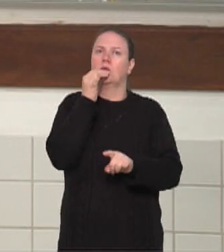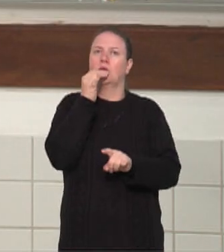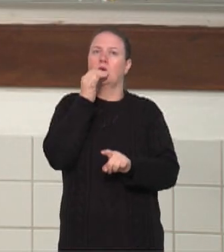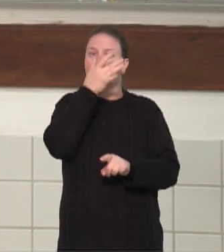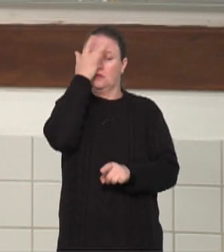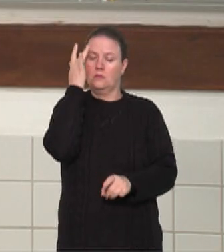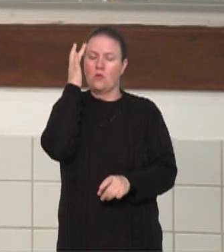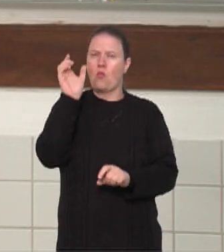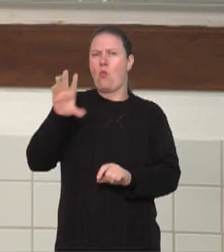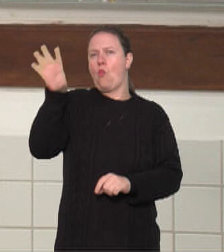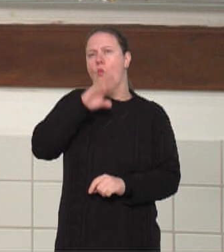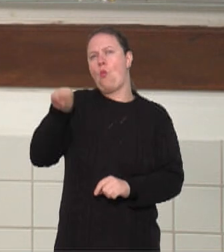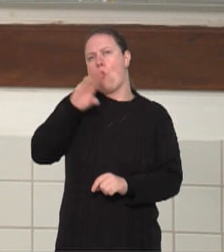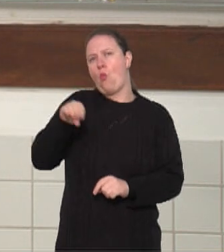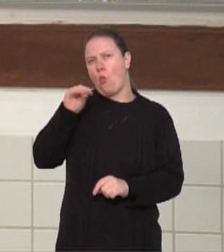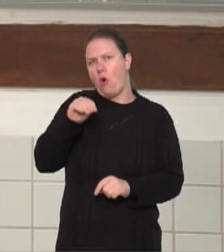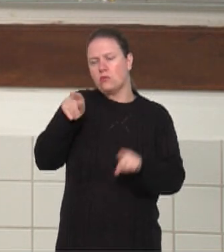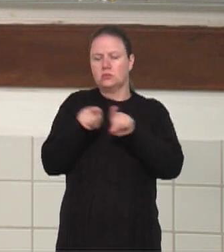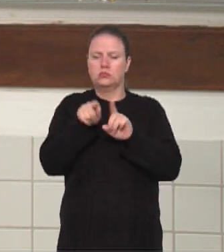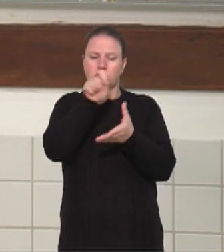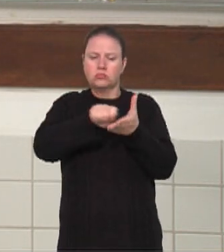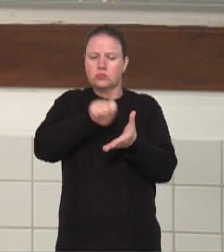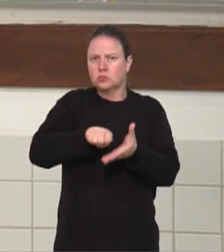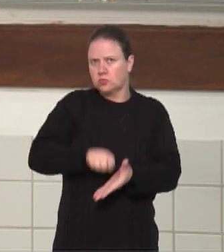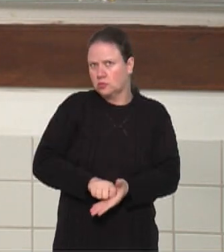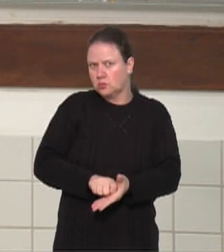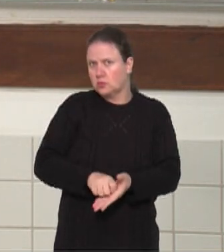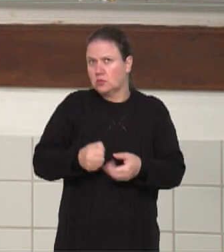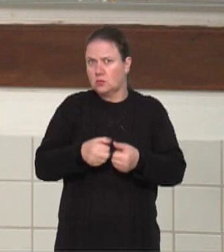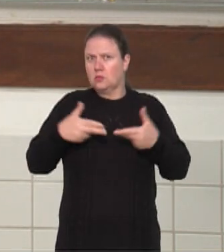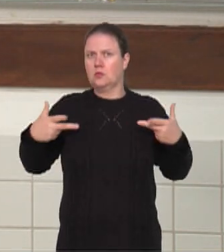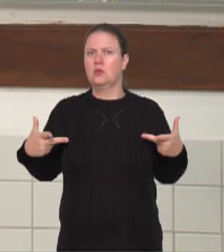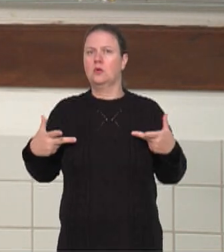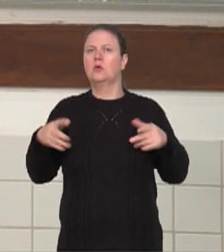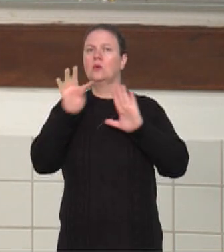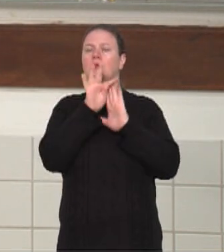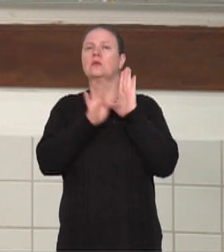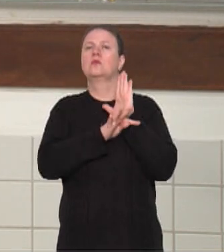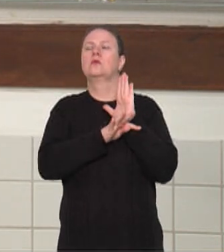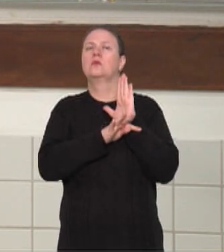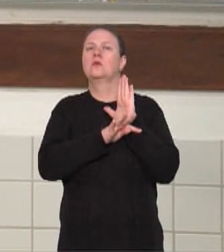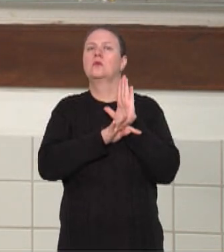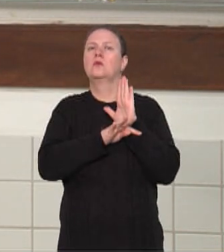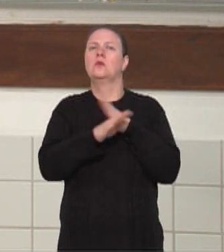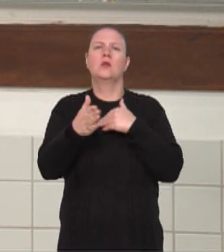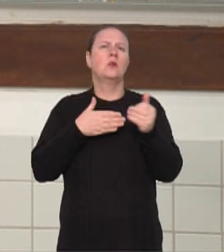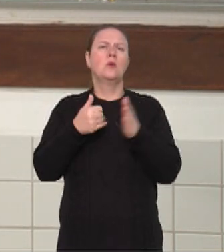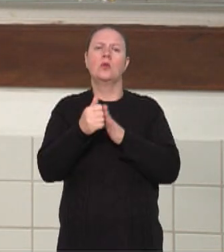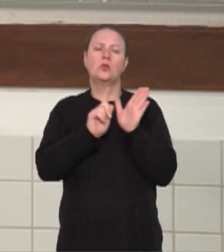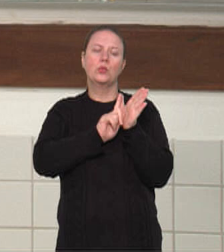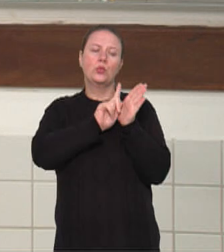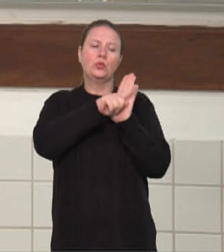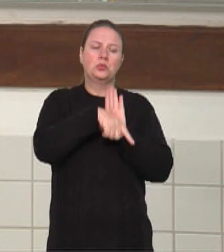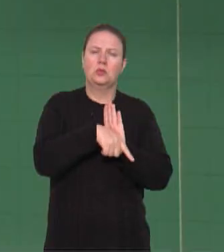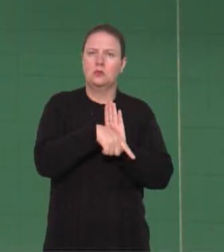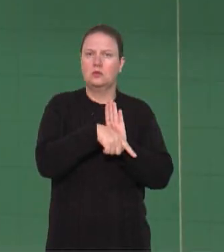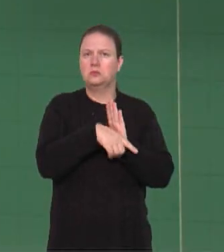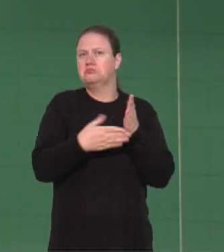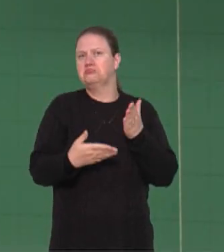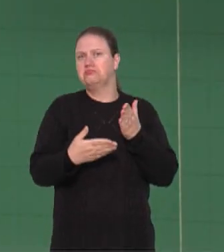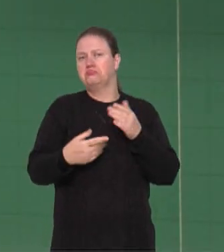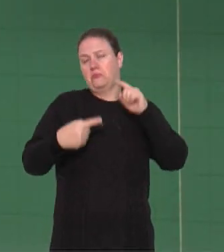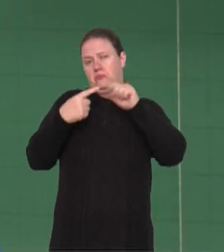discurso oral, verbal, falado, ou quando as pessoas escrevem um texto, em qualquer gênero, né, seja